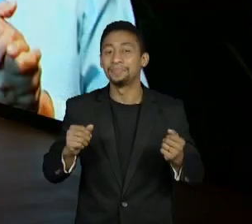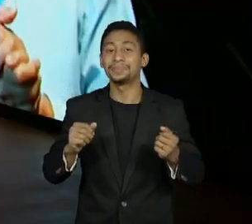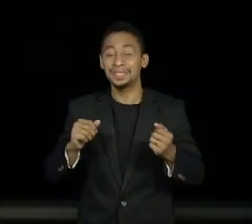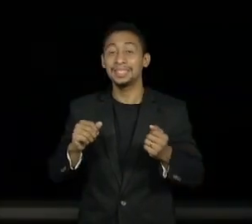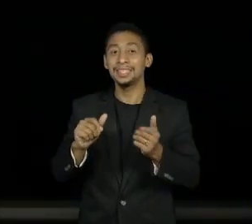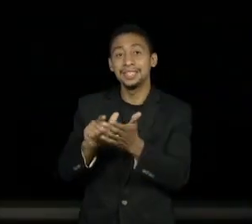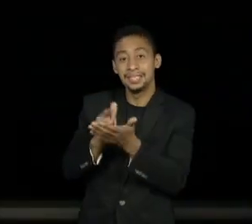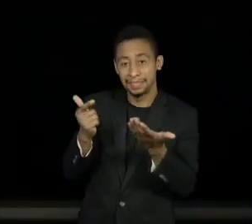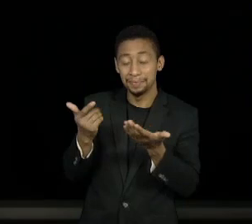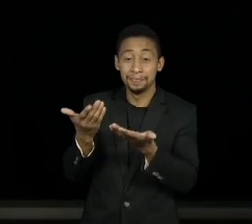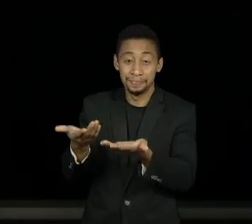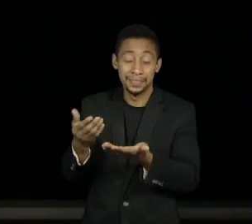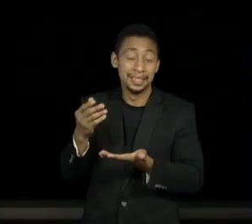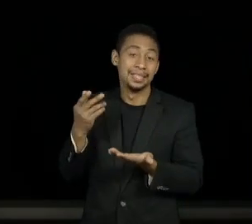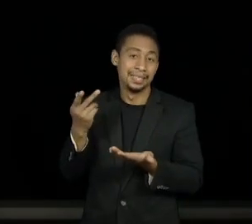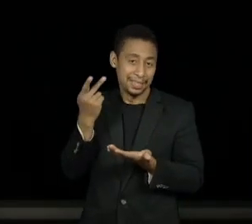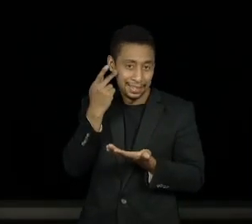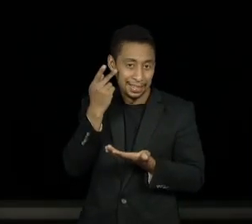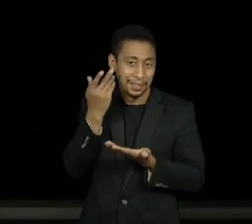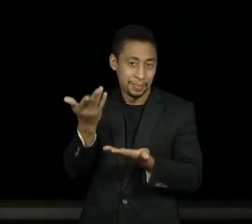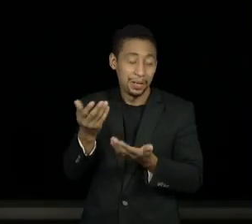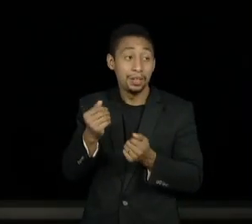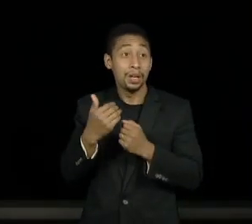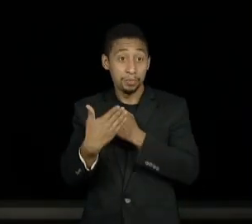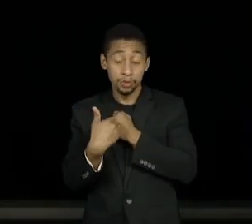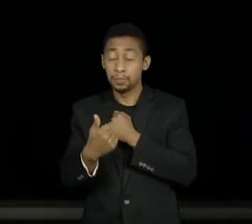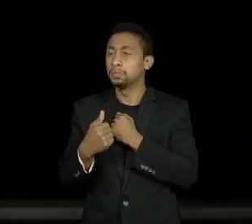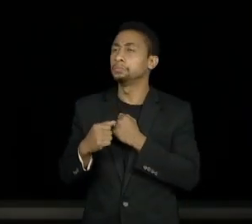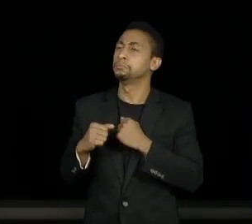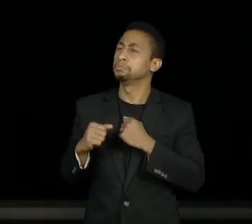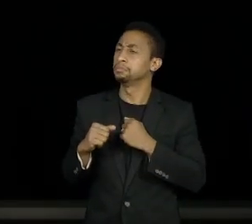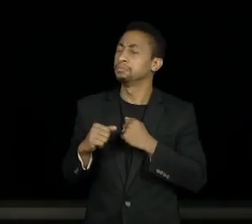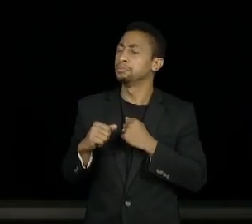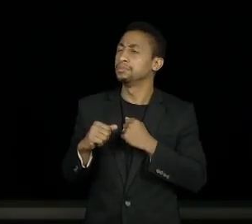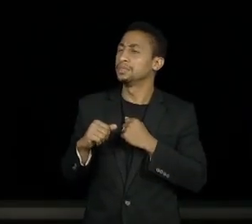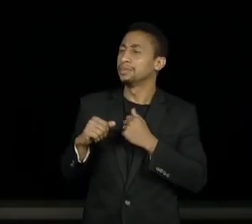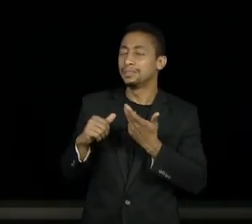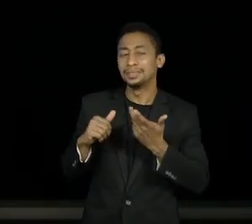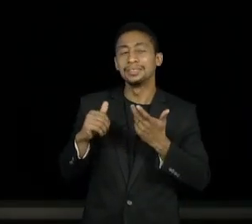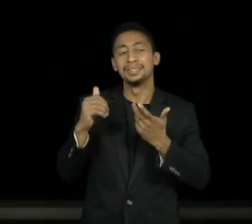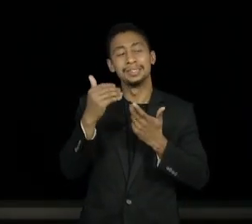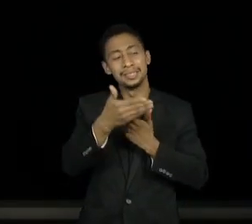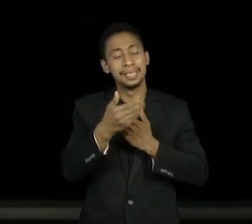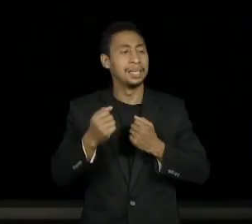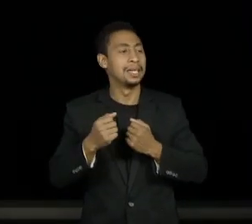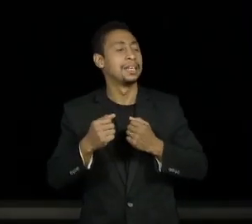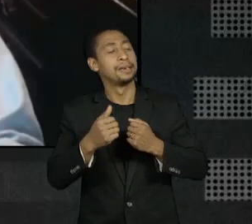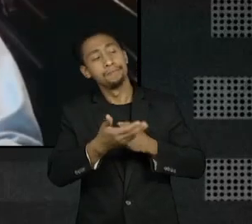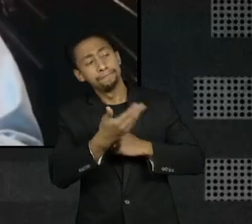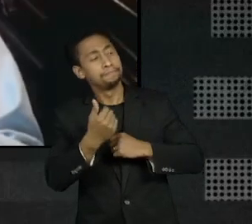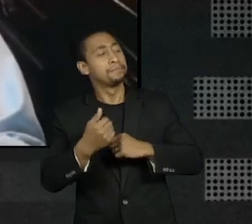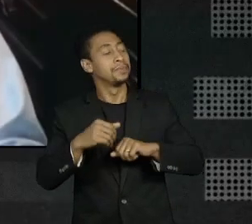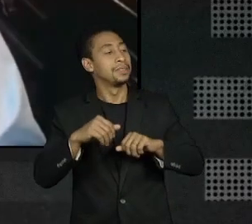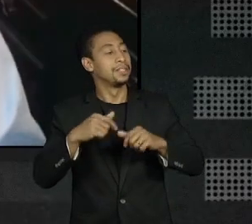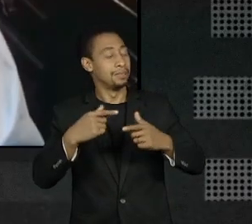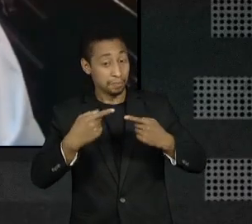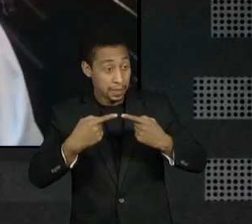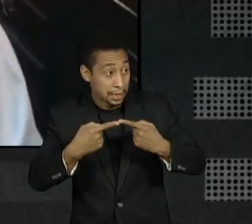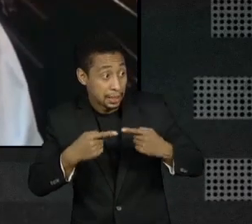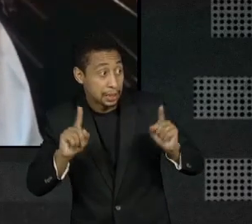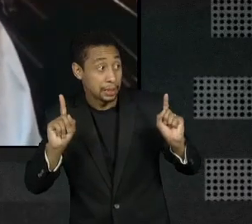tal. Me chamaram. Olha, Maurício, você pode falar com a gente sobre participar do lançamento